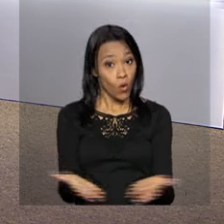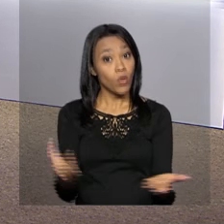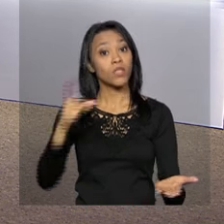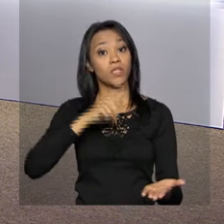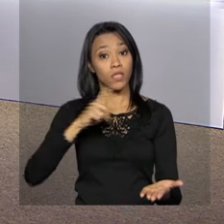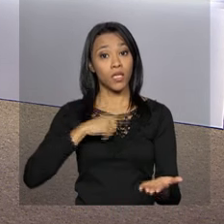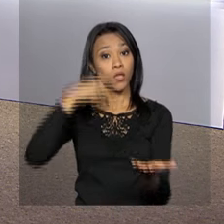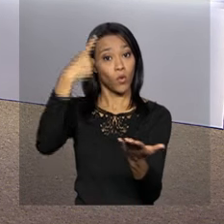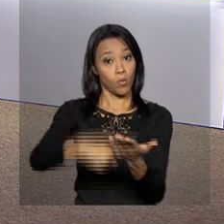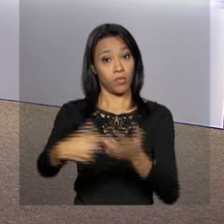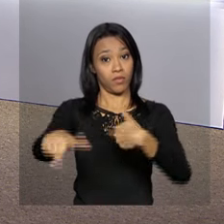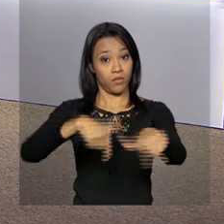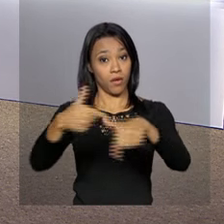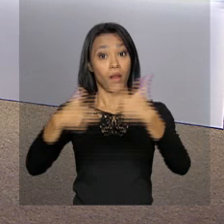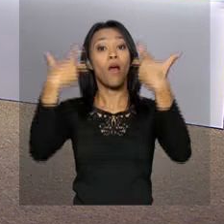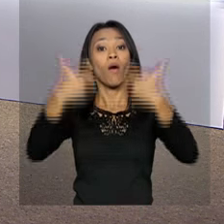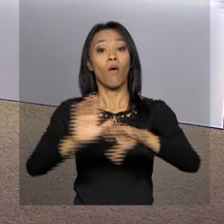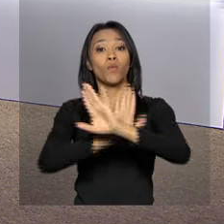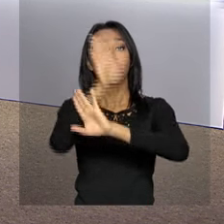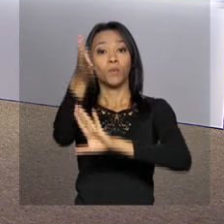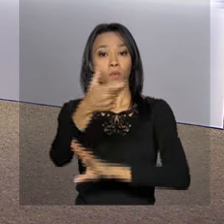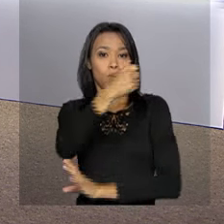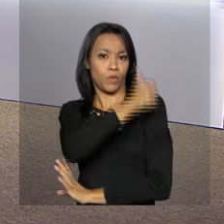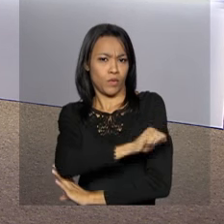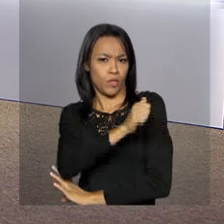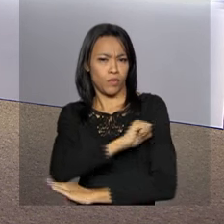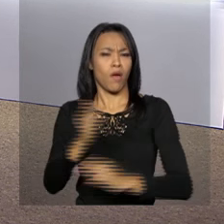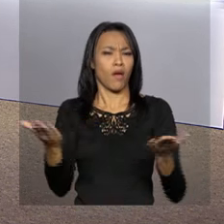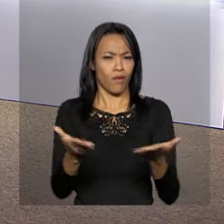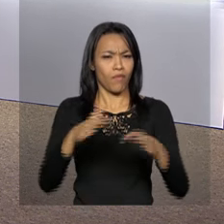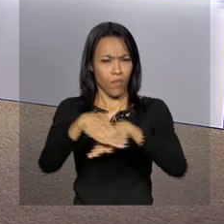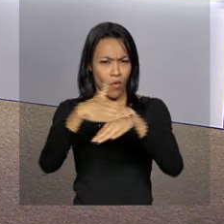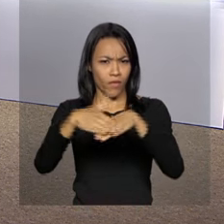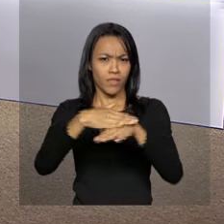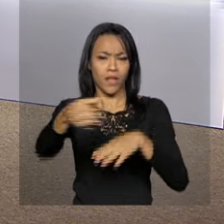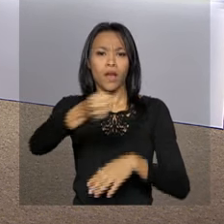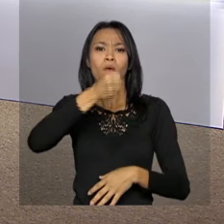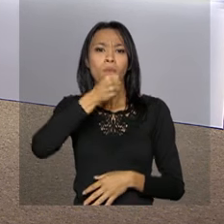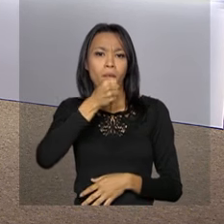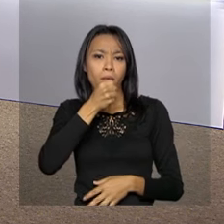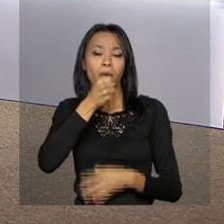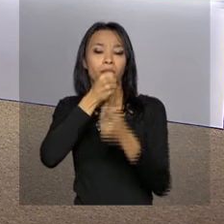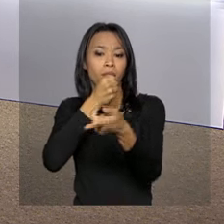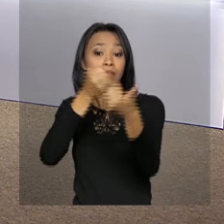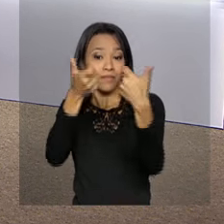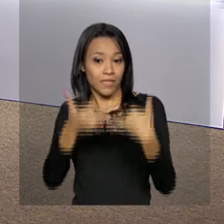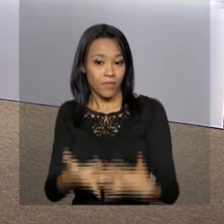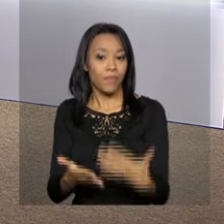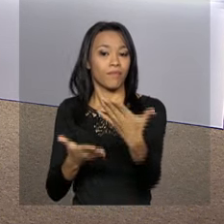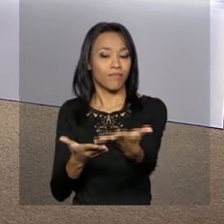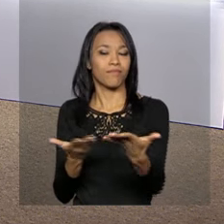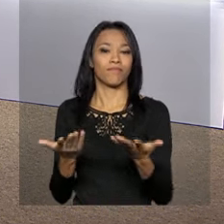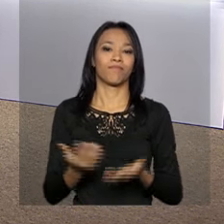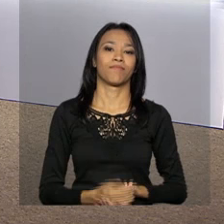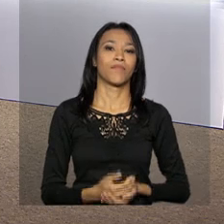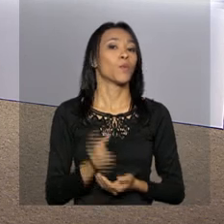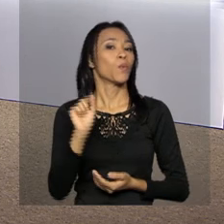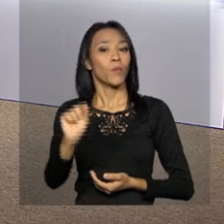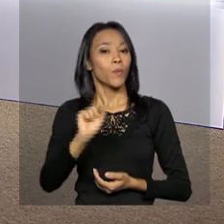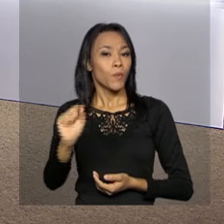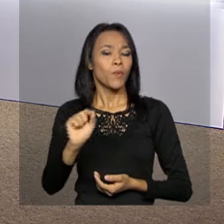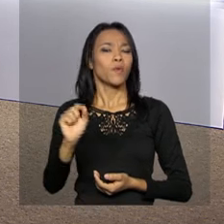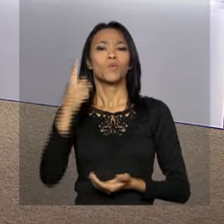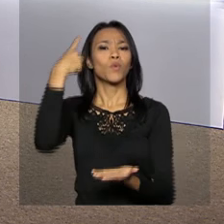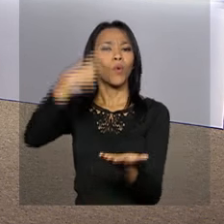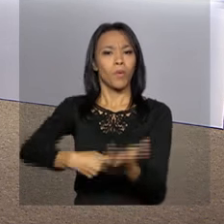hoje no Rio de Janeiro. Nós vamos conversar ao vivo com a repórter Carolina Rocha, que tem as informações para a gente sobre